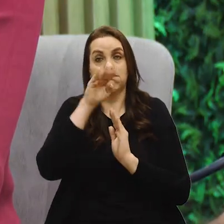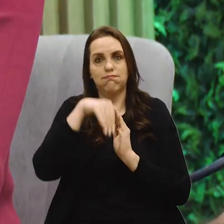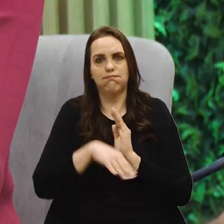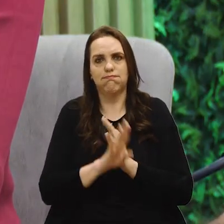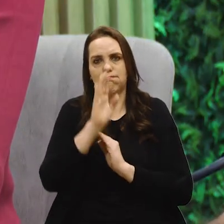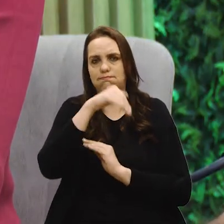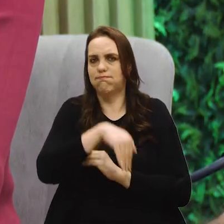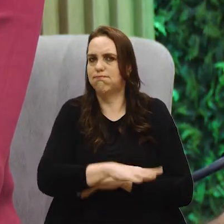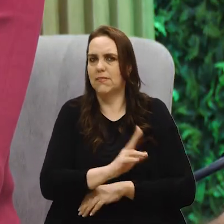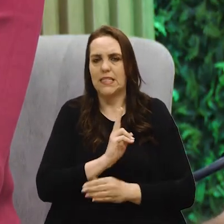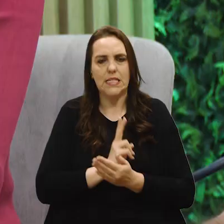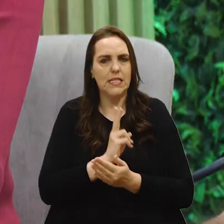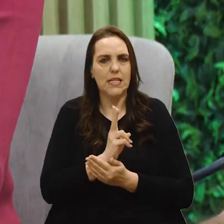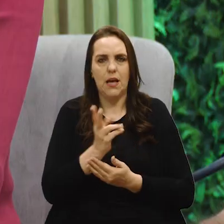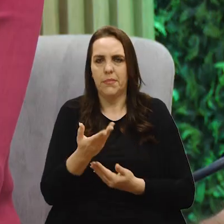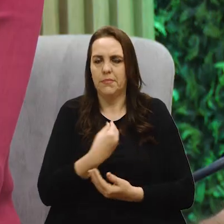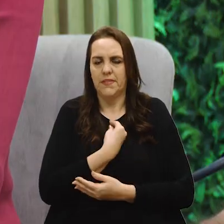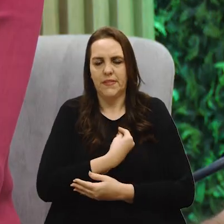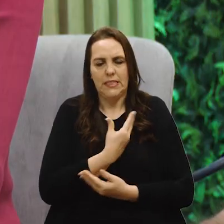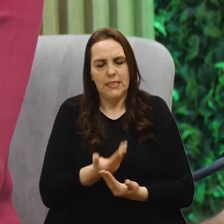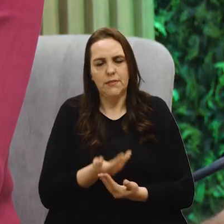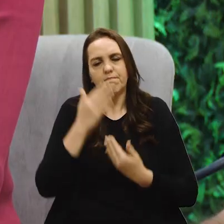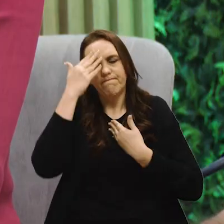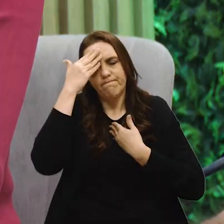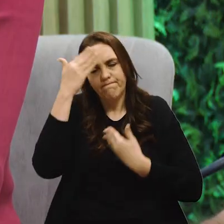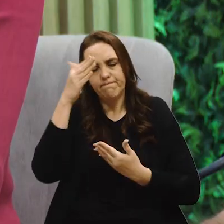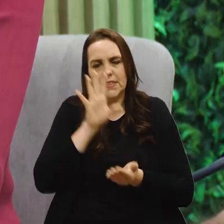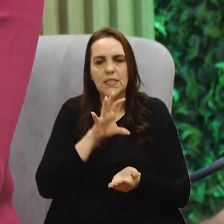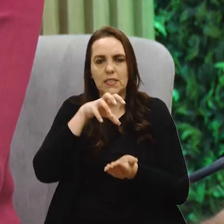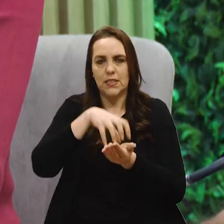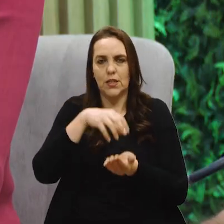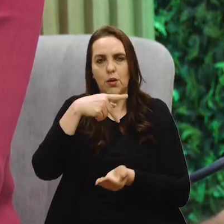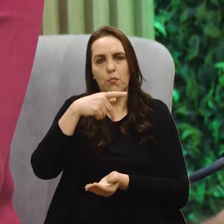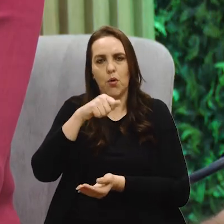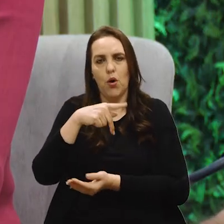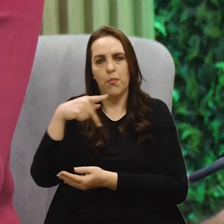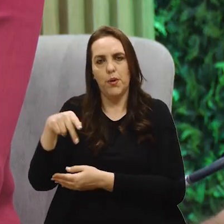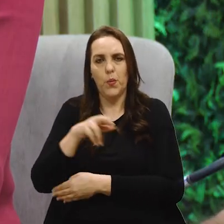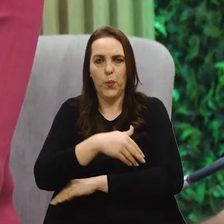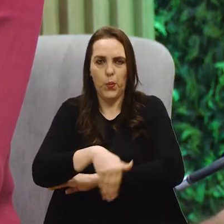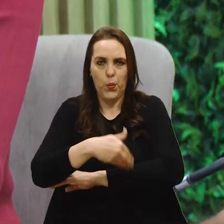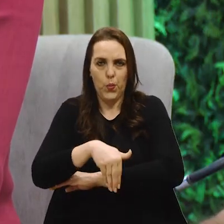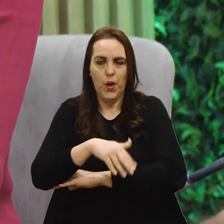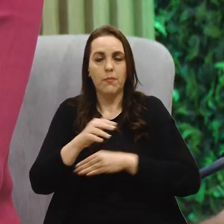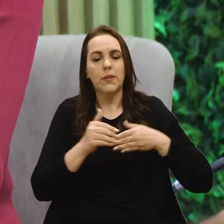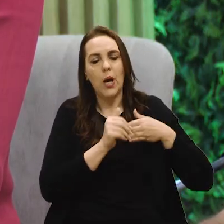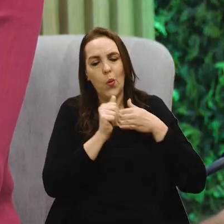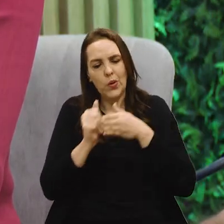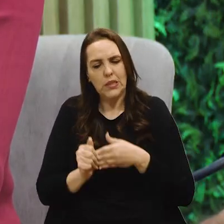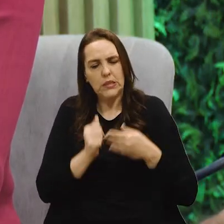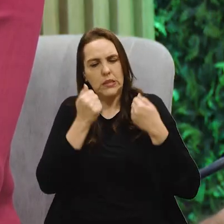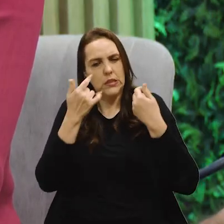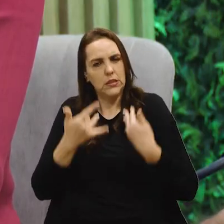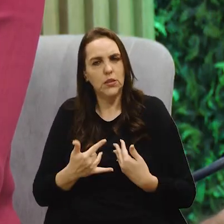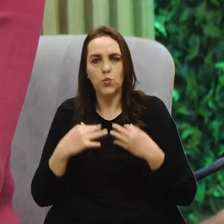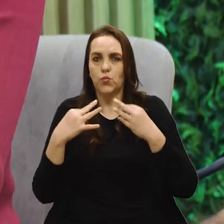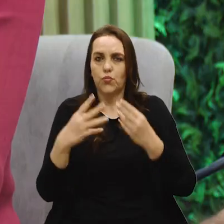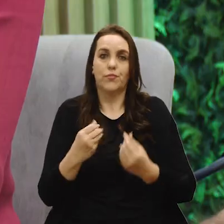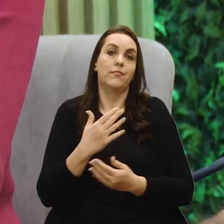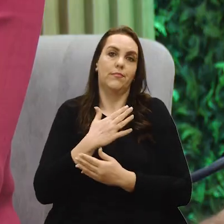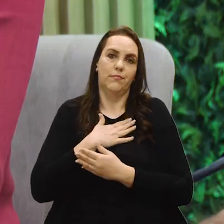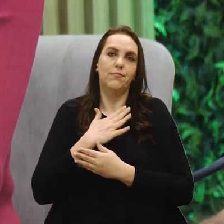e baixos, eu venho aqui para agradecer mesmo Pop Rua, porque com a orientação que eles me deram,